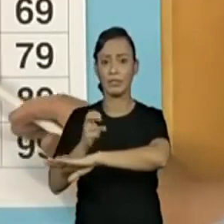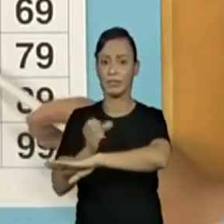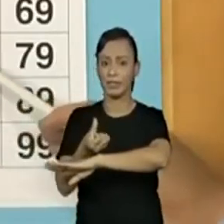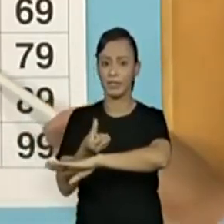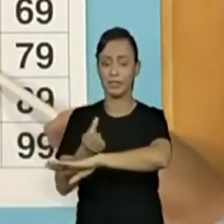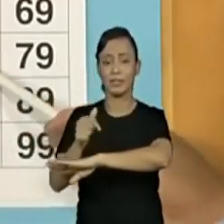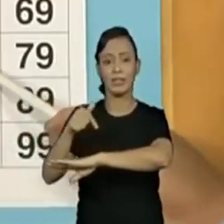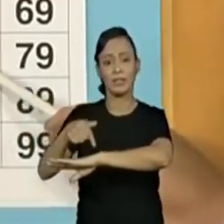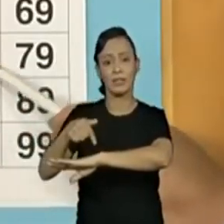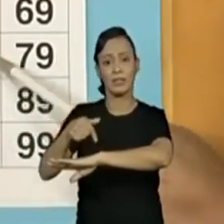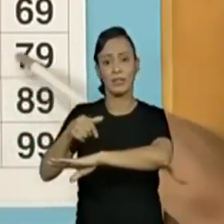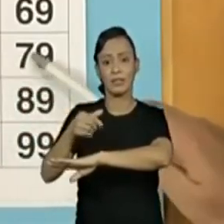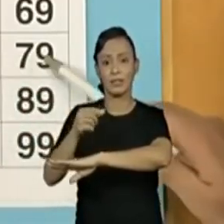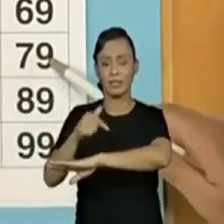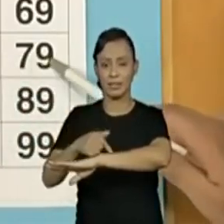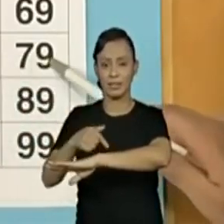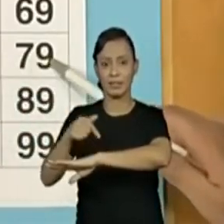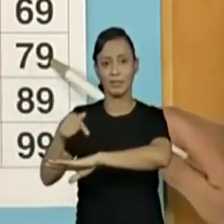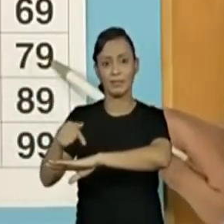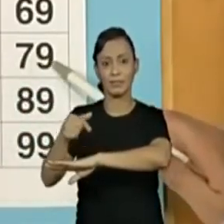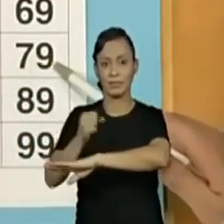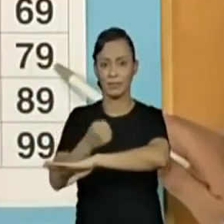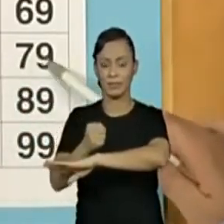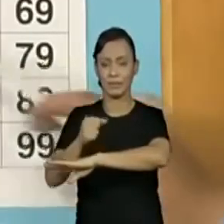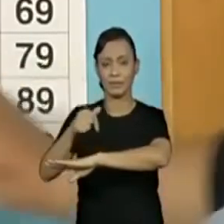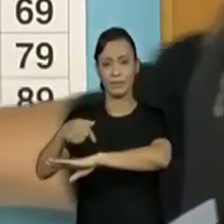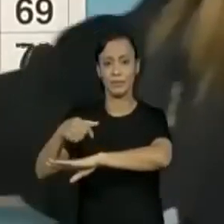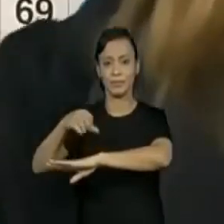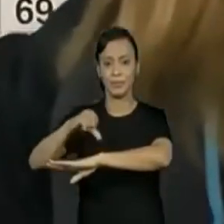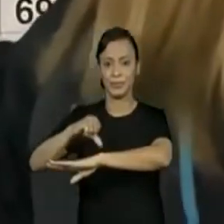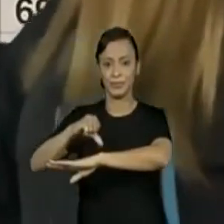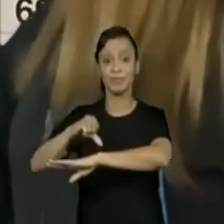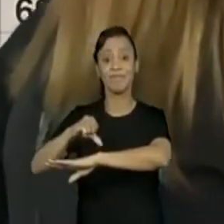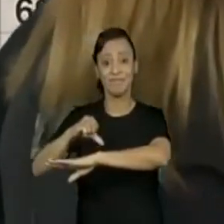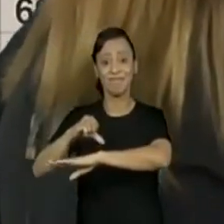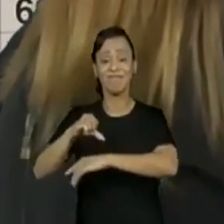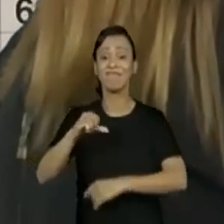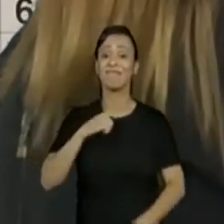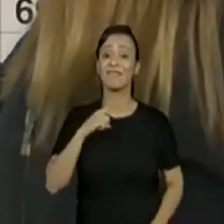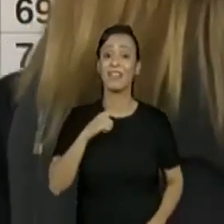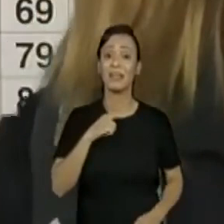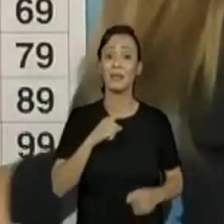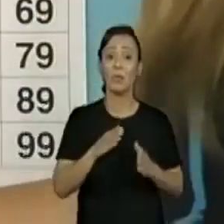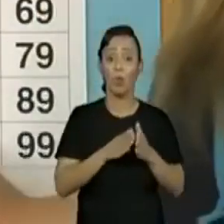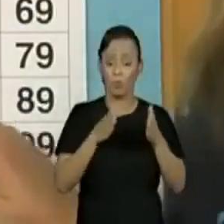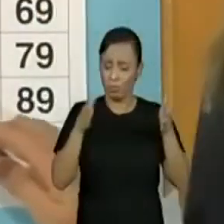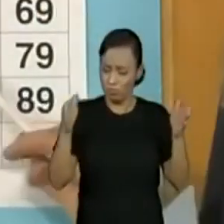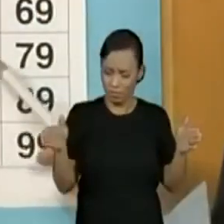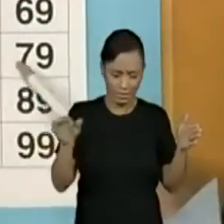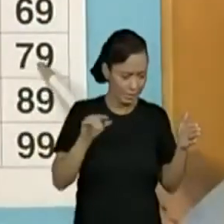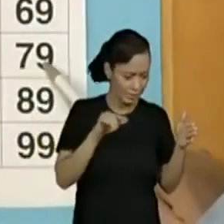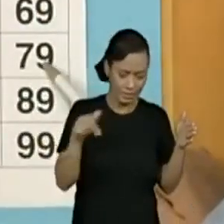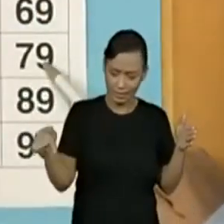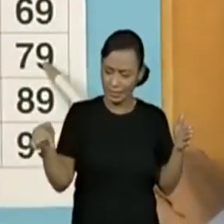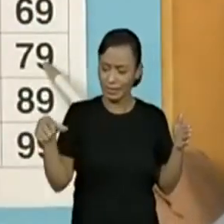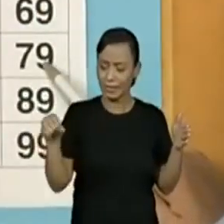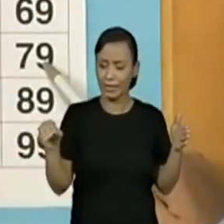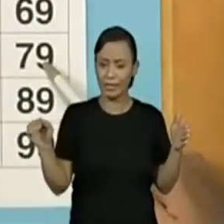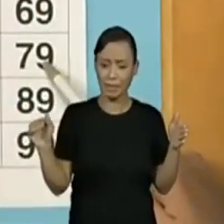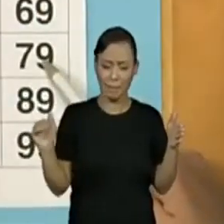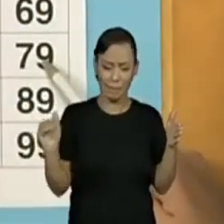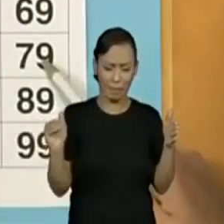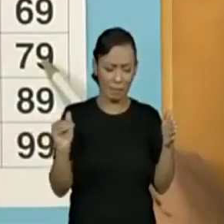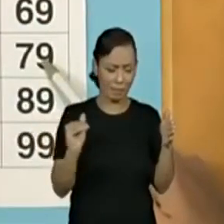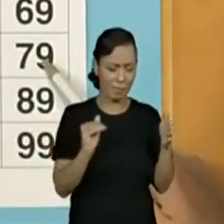76, 77, 78, 79. Nós saímos do 70 e chegamos ao